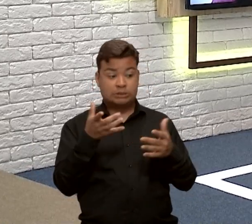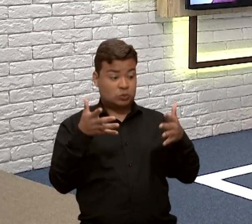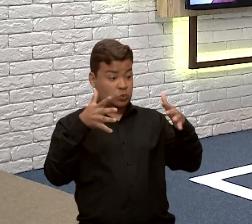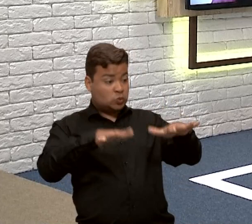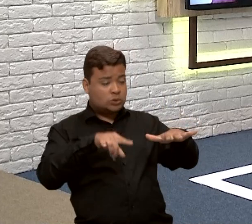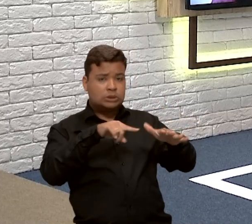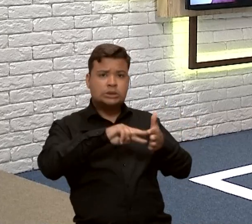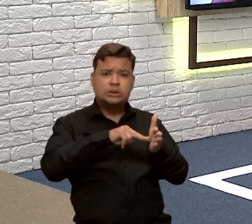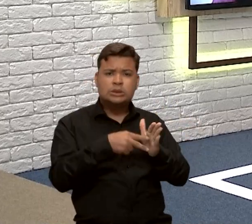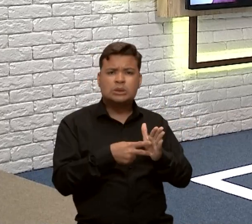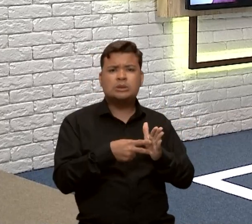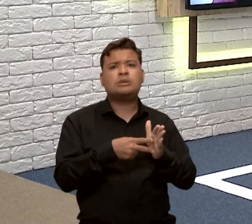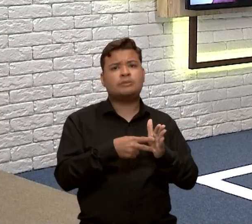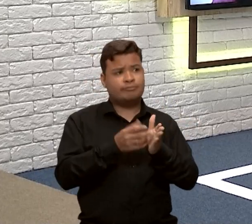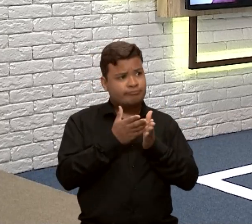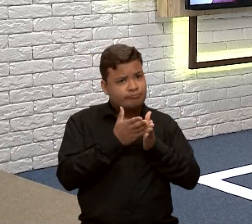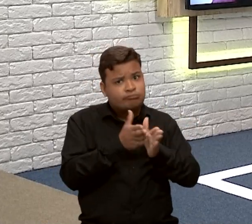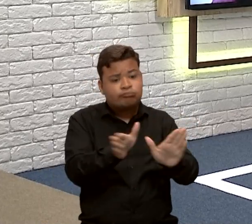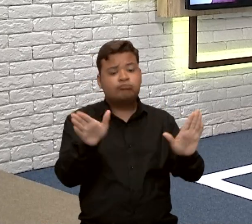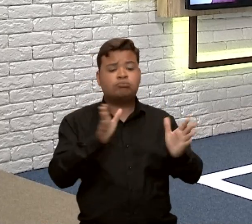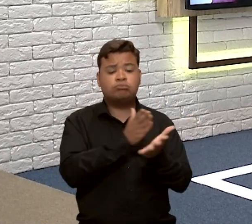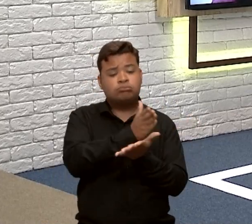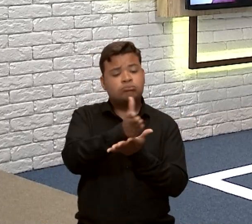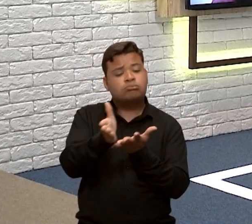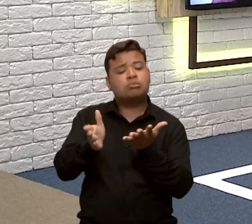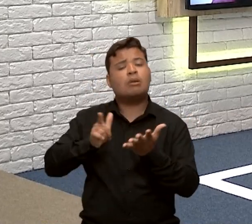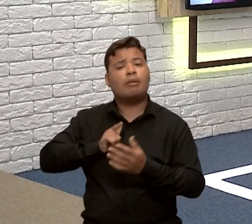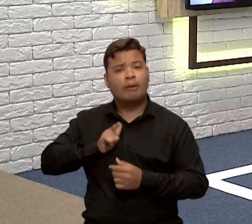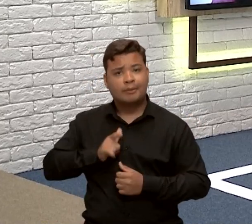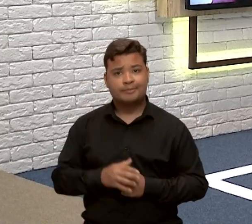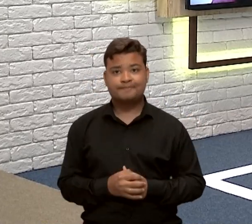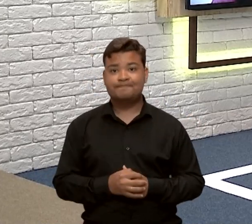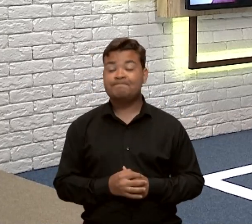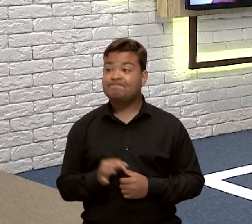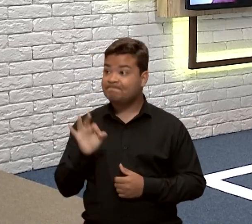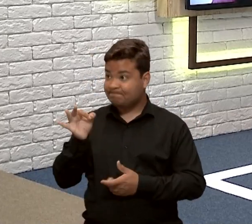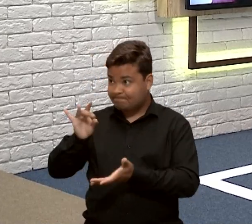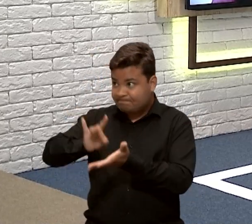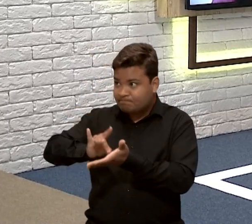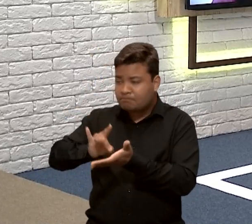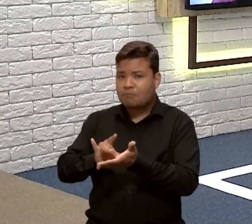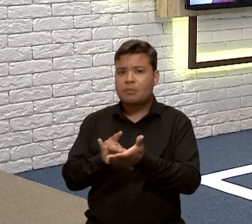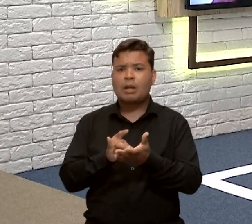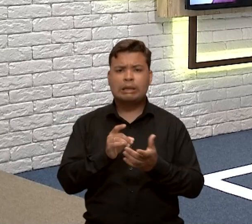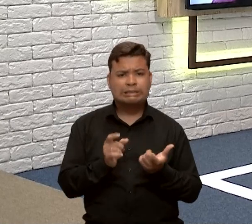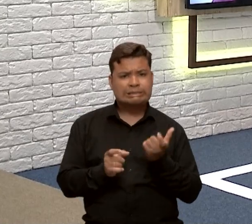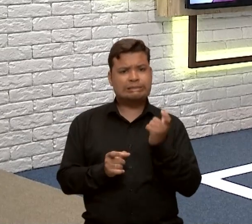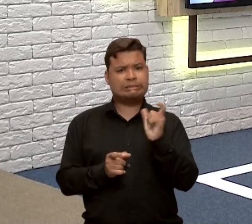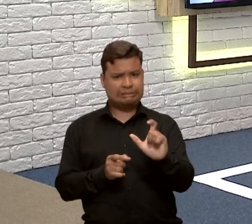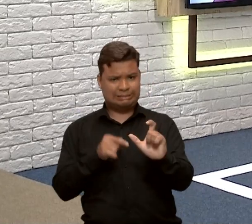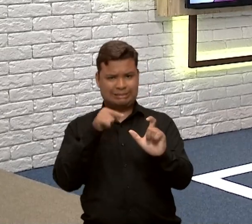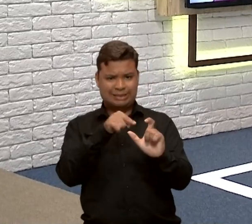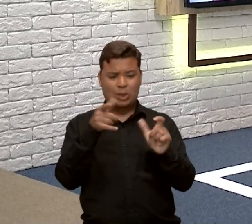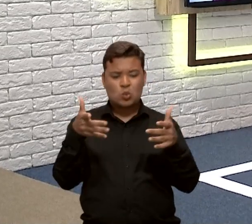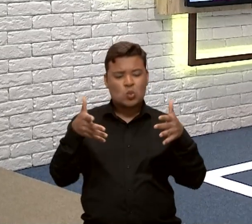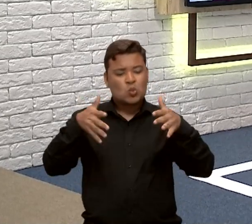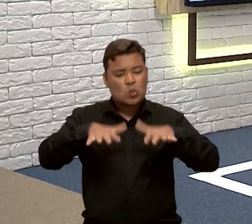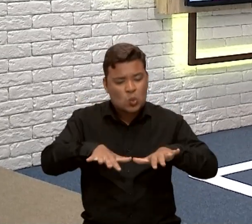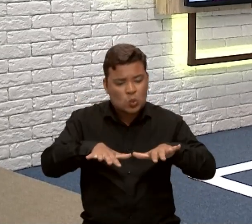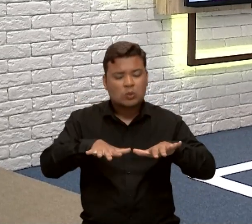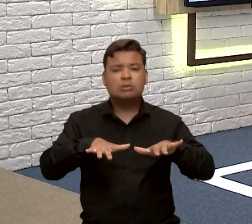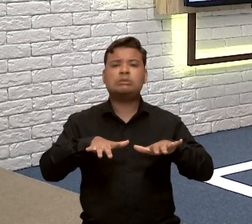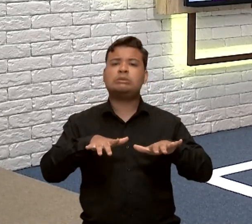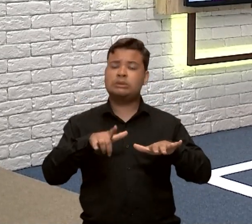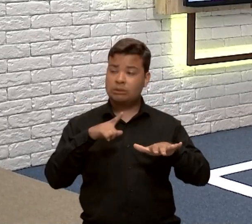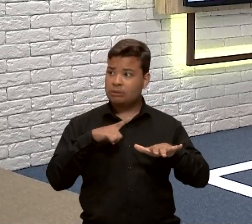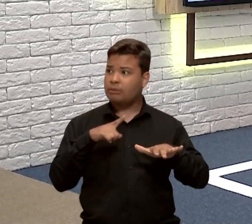dele, né? Sim, Camila. É um termo que vem sendo muito utilizado, né, nos diversos espaços da